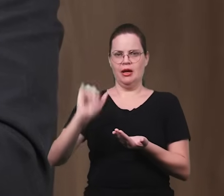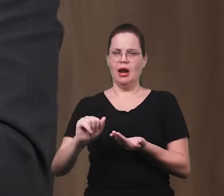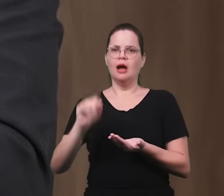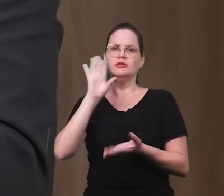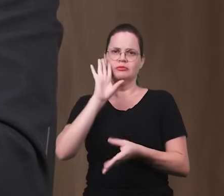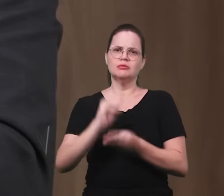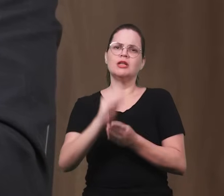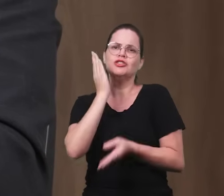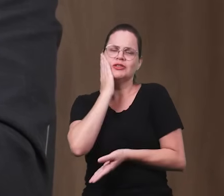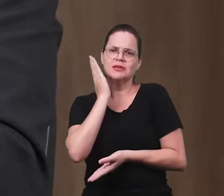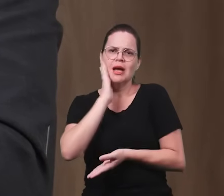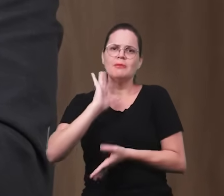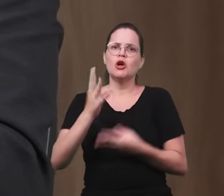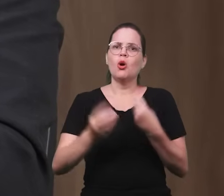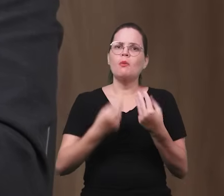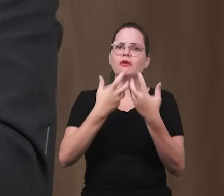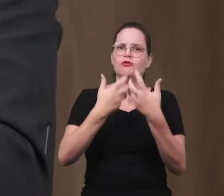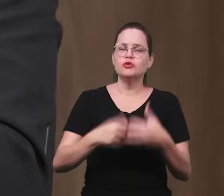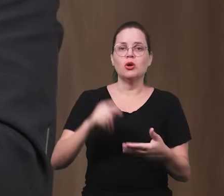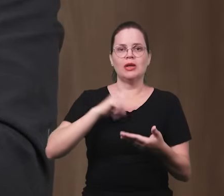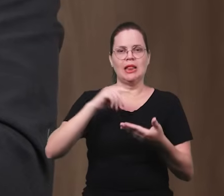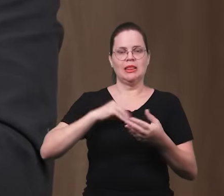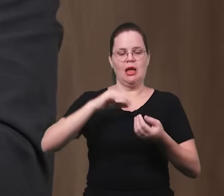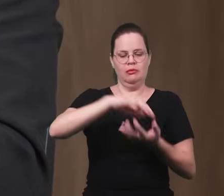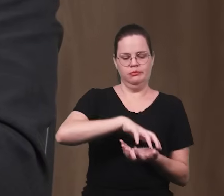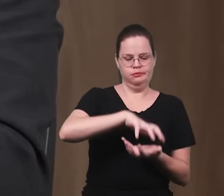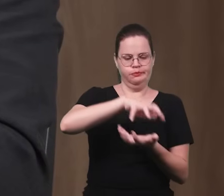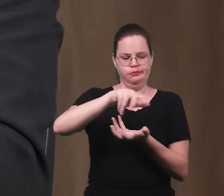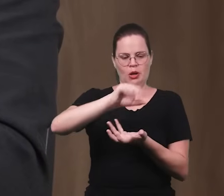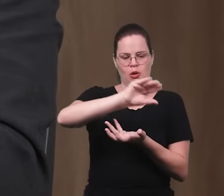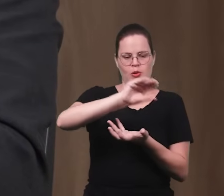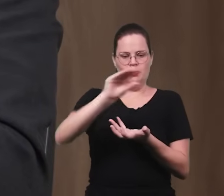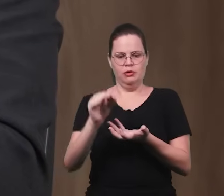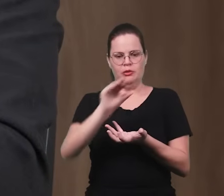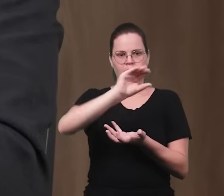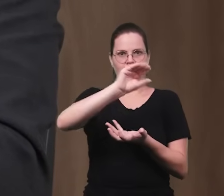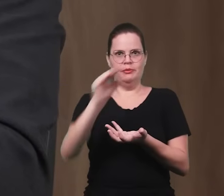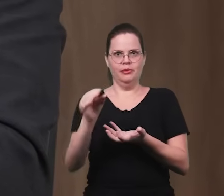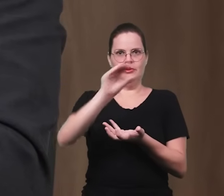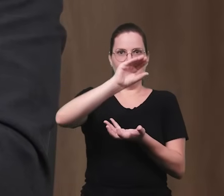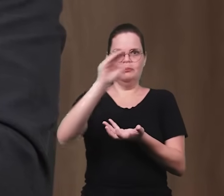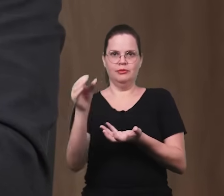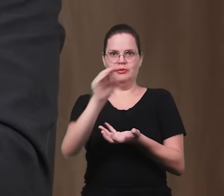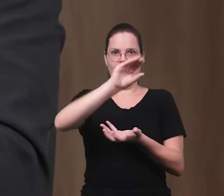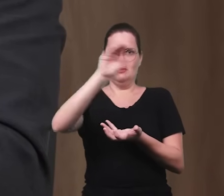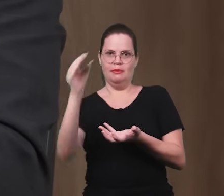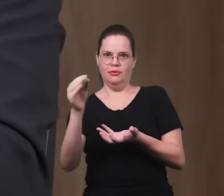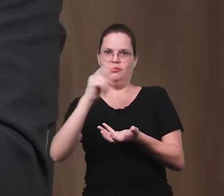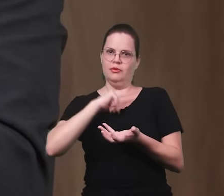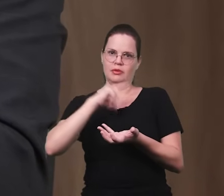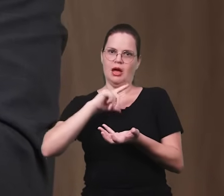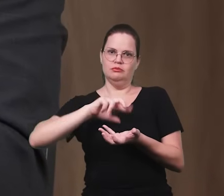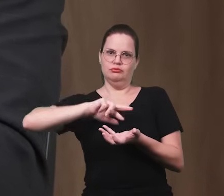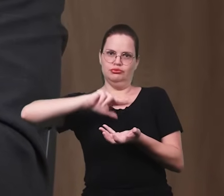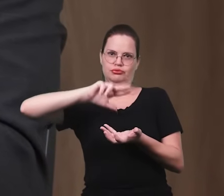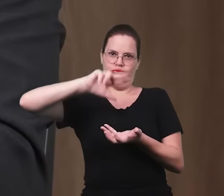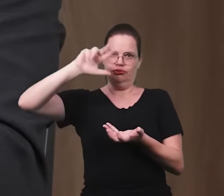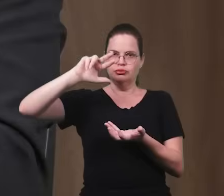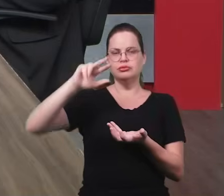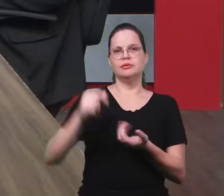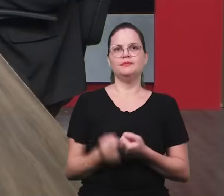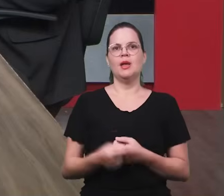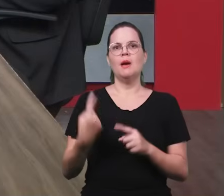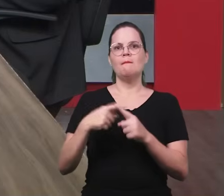longo da história, né? Por exemplo, temos cientistas que foram subindo de balão e aí foram medindo cada uma dessas modificações dessas